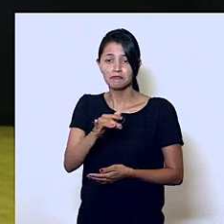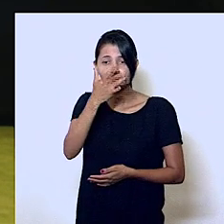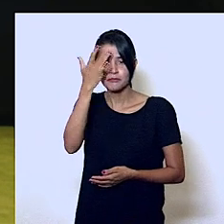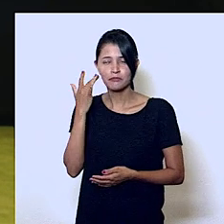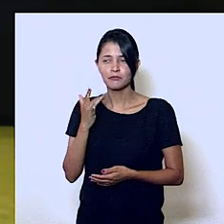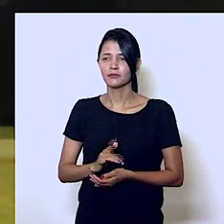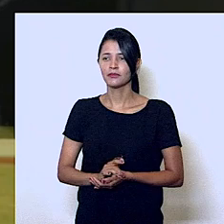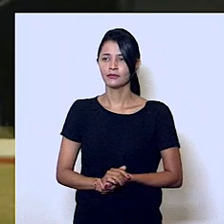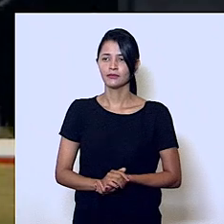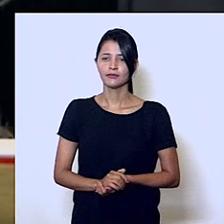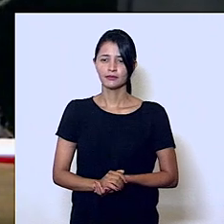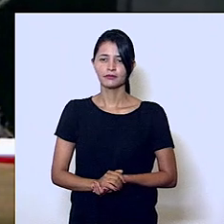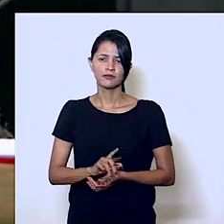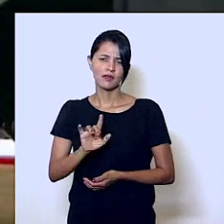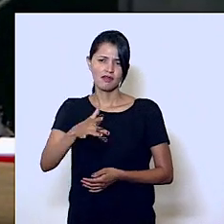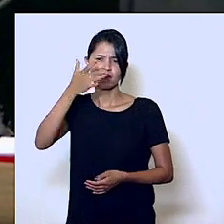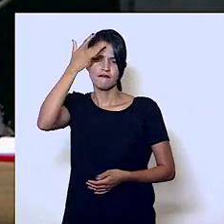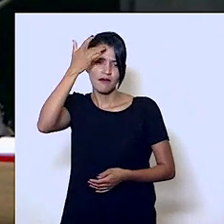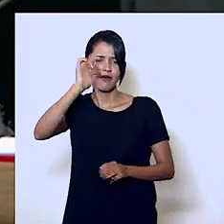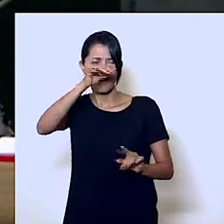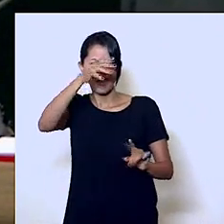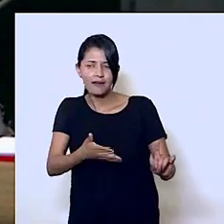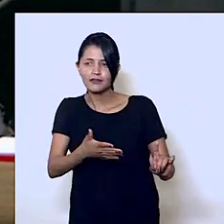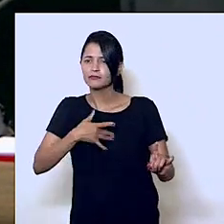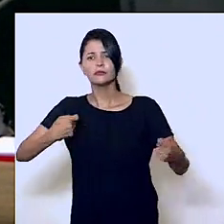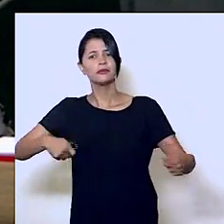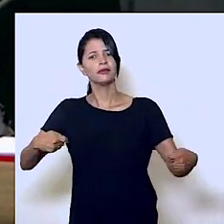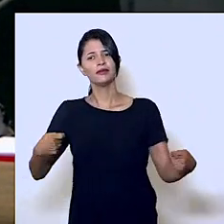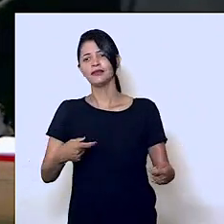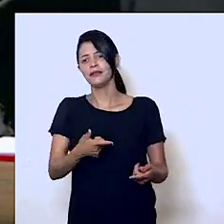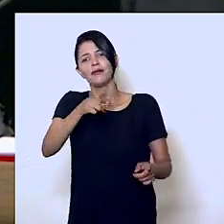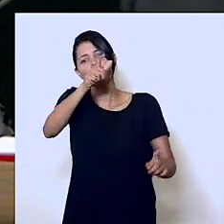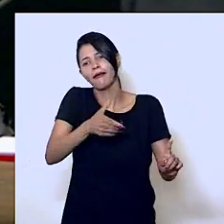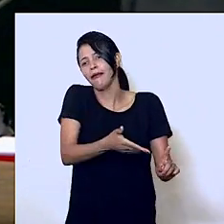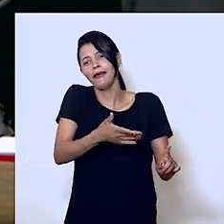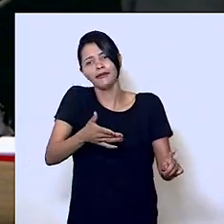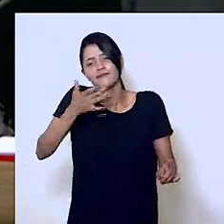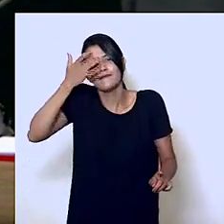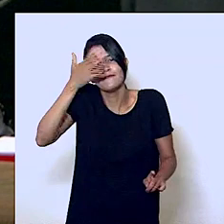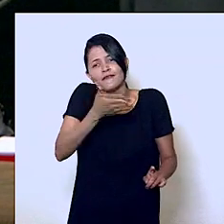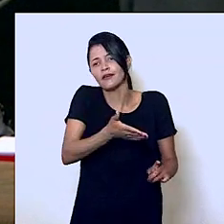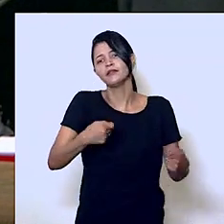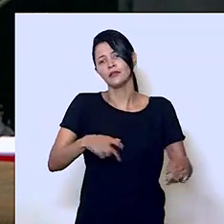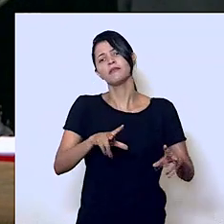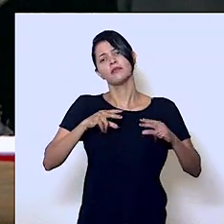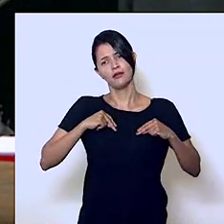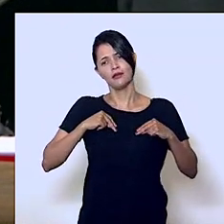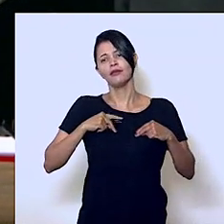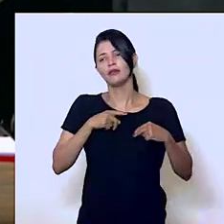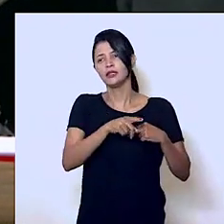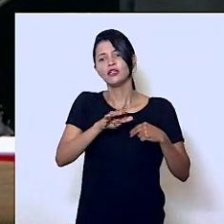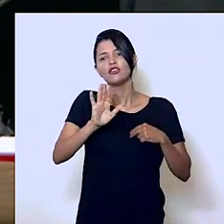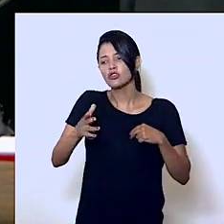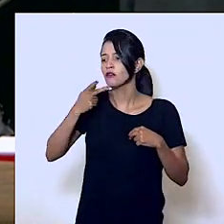é fácil homenagear, é quase necessário homenagear, é o Paulo, né? E parte pelo que já foi dito. Ele tem